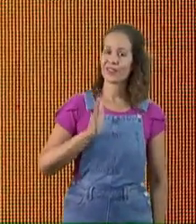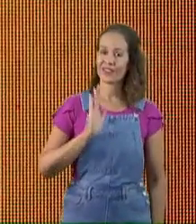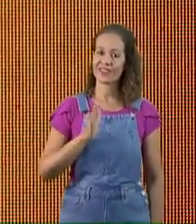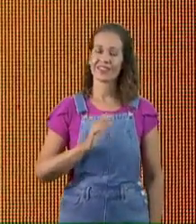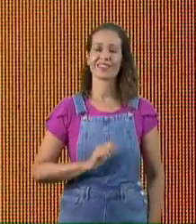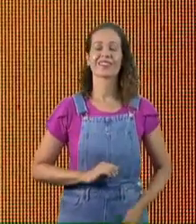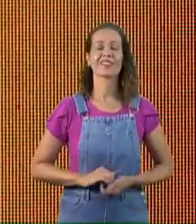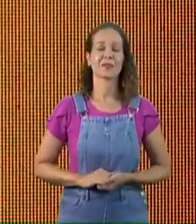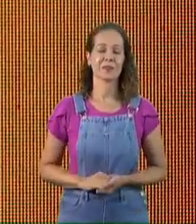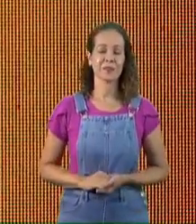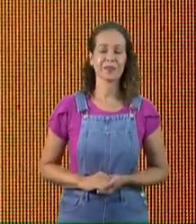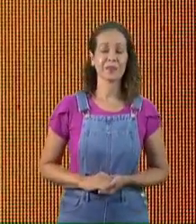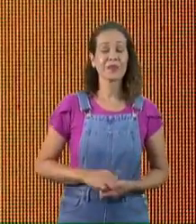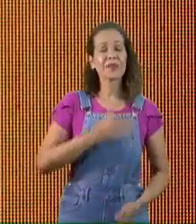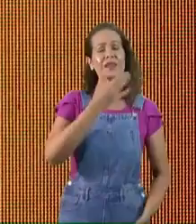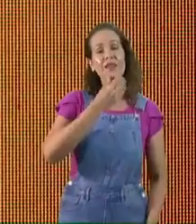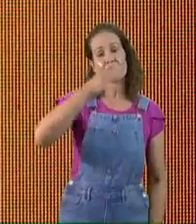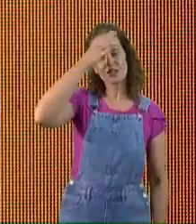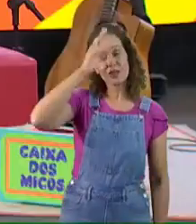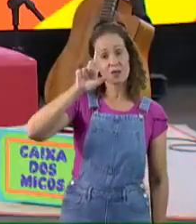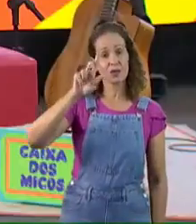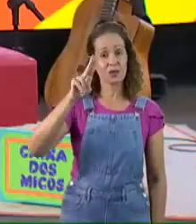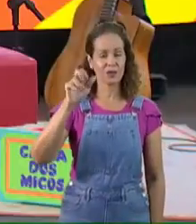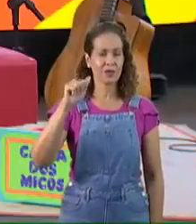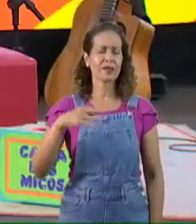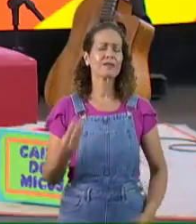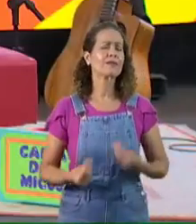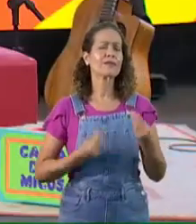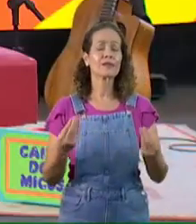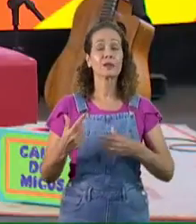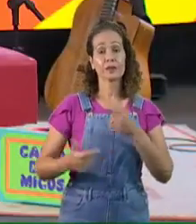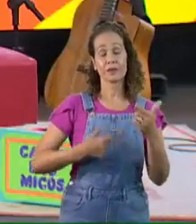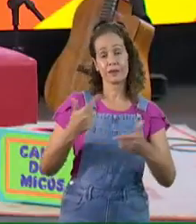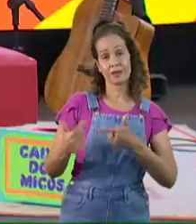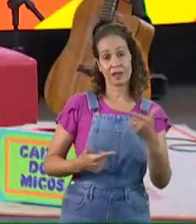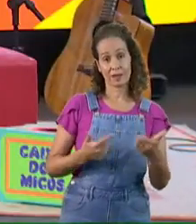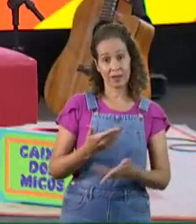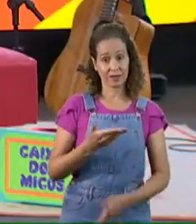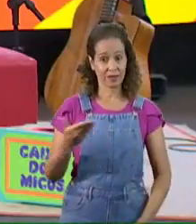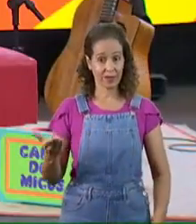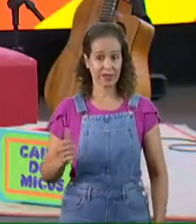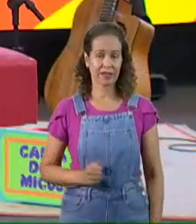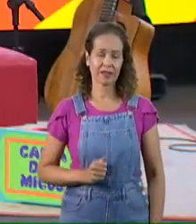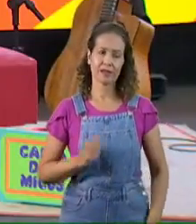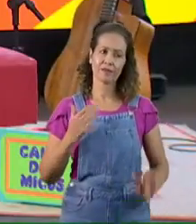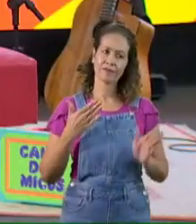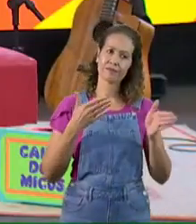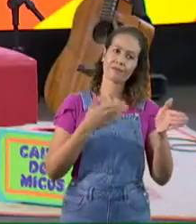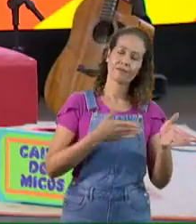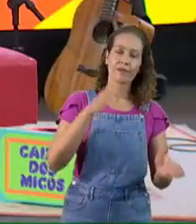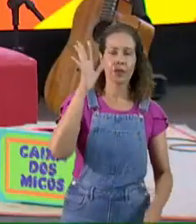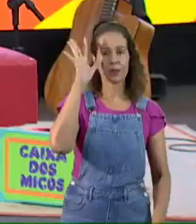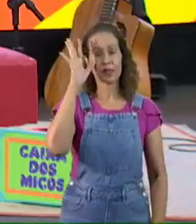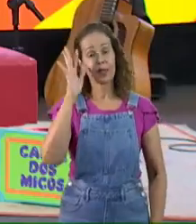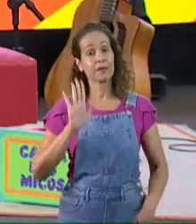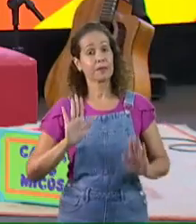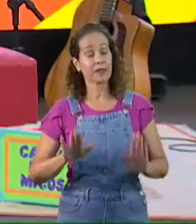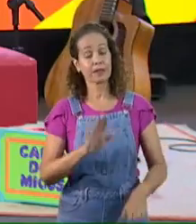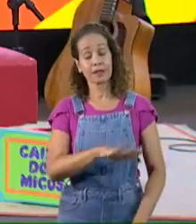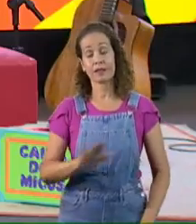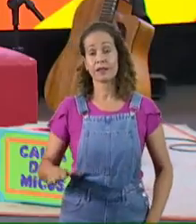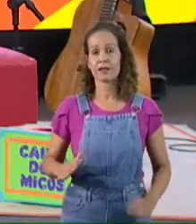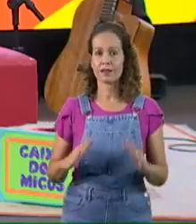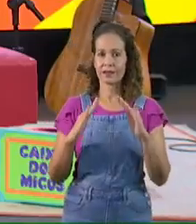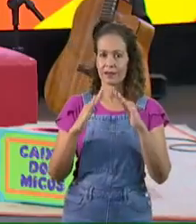aí. Tio Luan, me fala como que tem sido o trabalho de vocês, né? Eu acompanhei um pouquinho, mas as crianças de casa